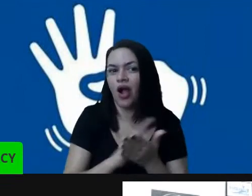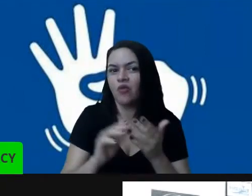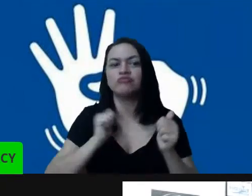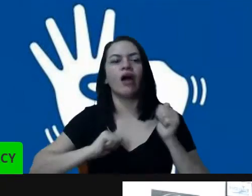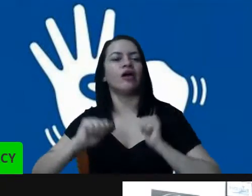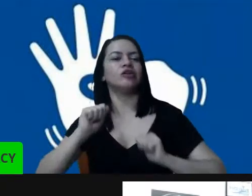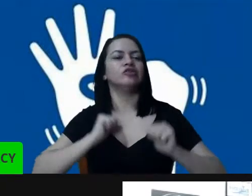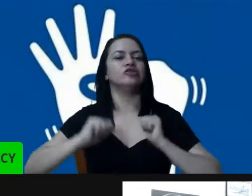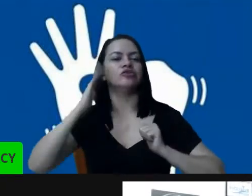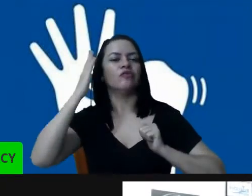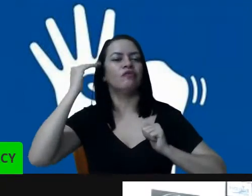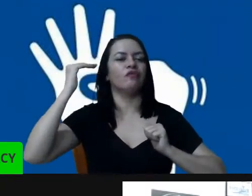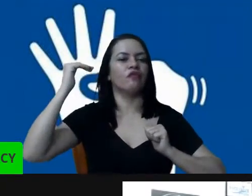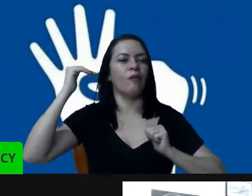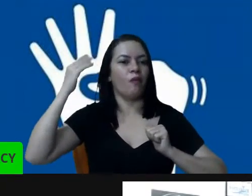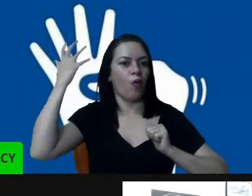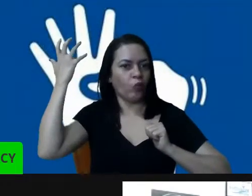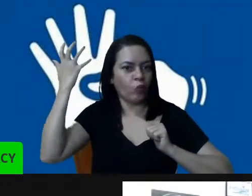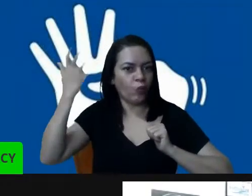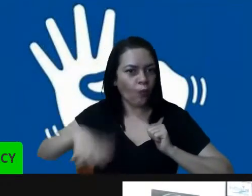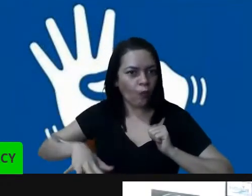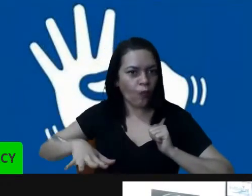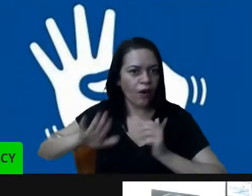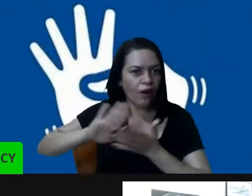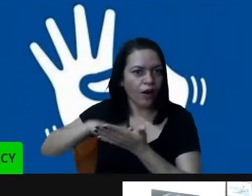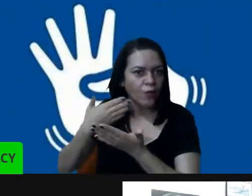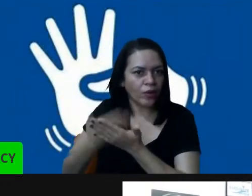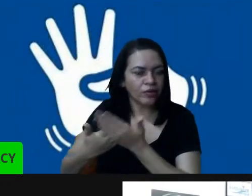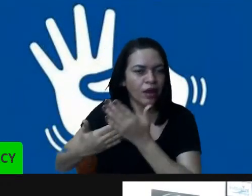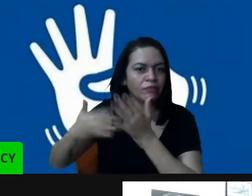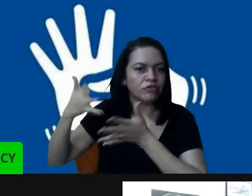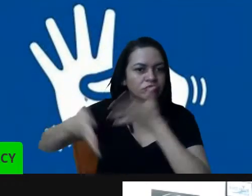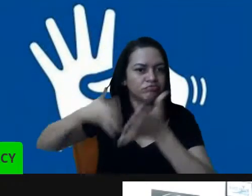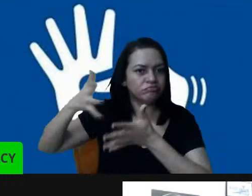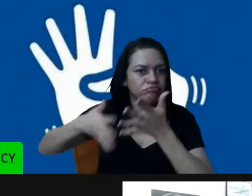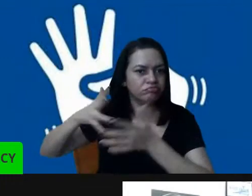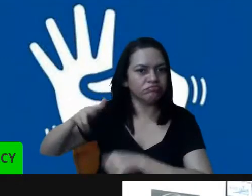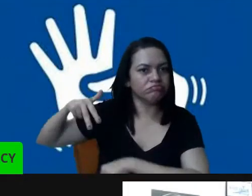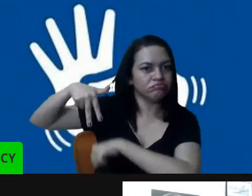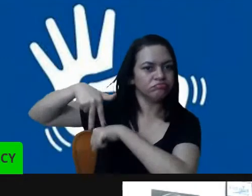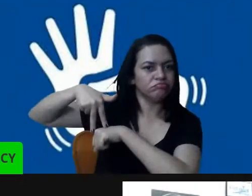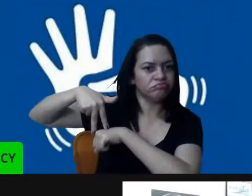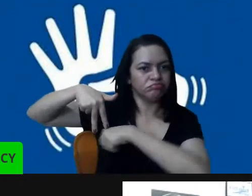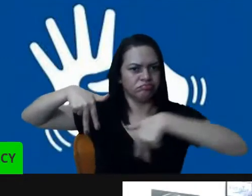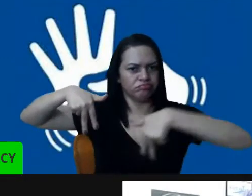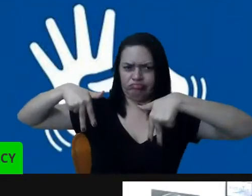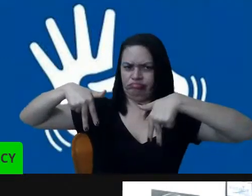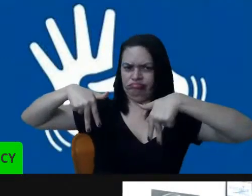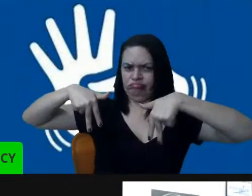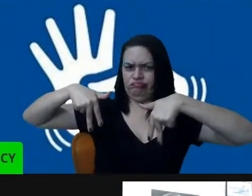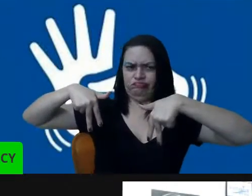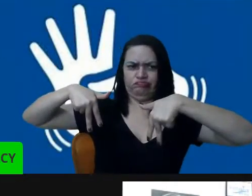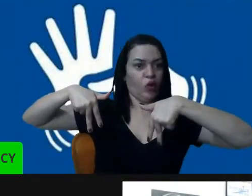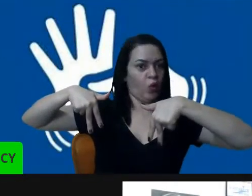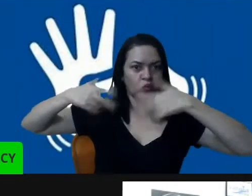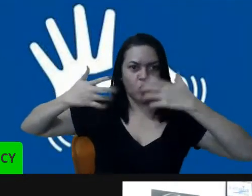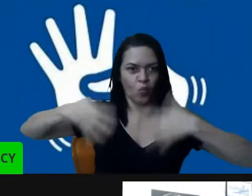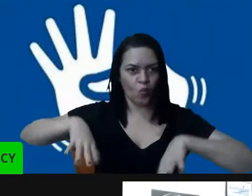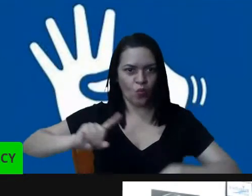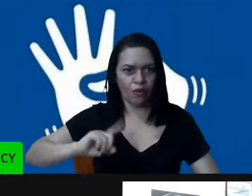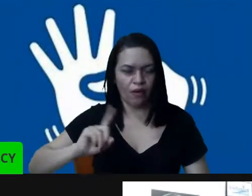Mas aí, em termos de São Luís, a gente tem vários outros. A gente tem pode falar o nome do projeto? A gente